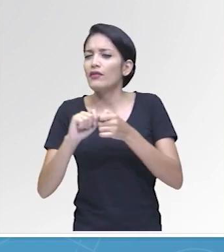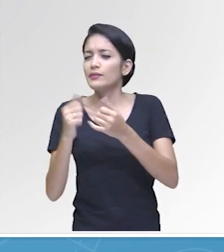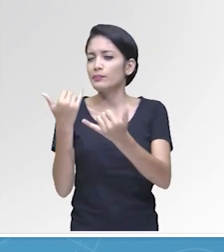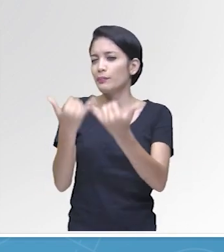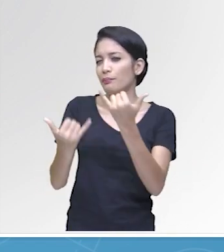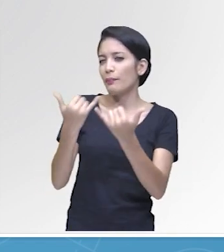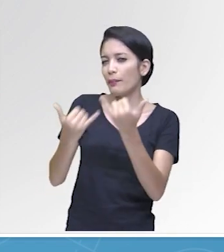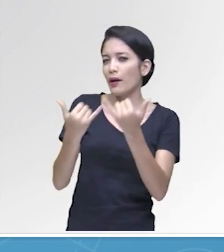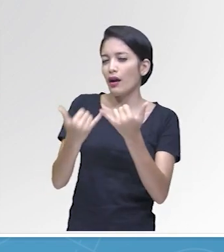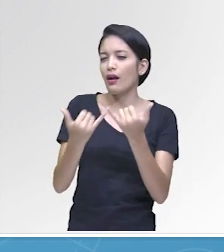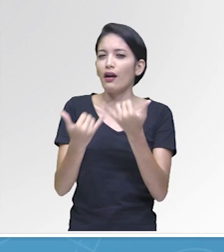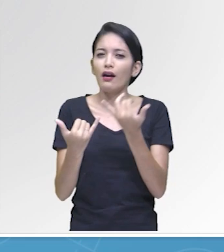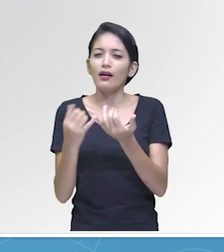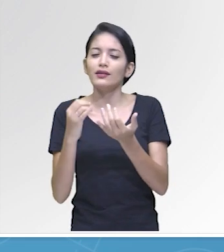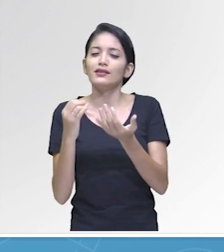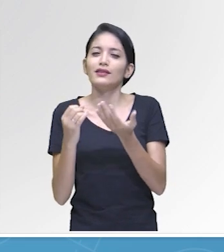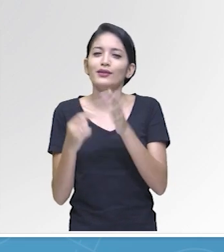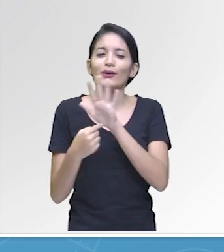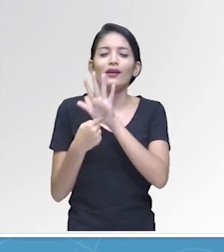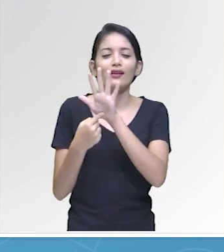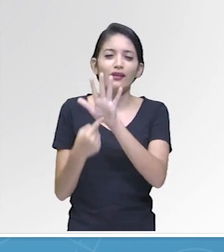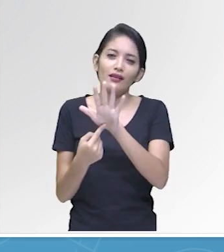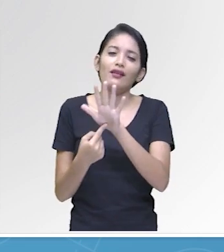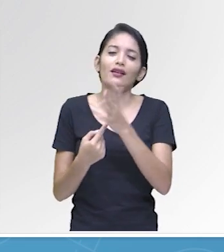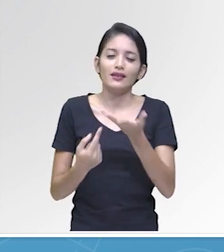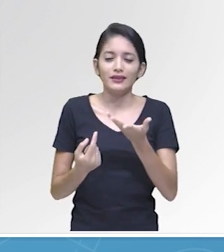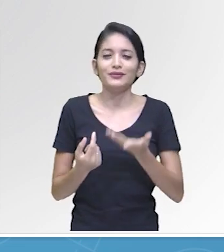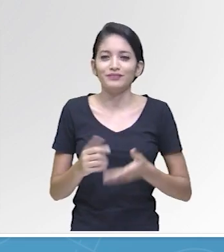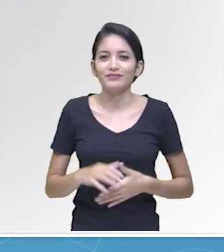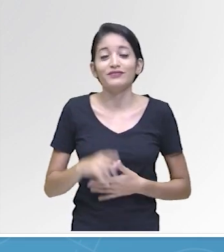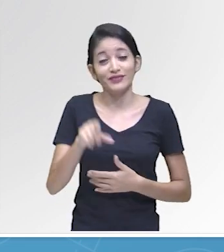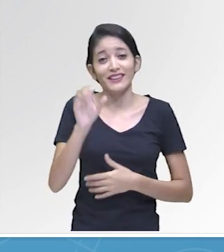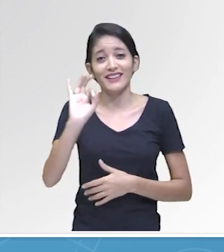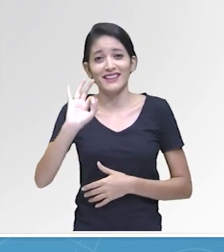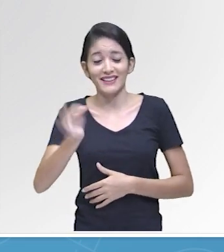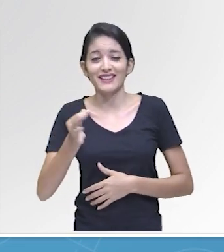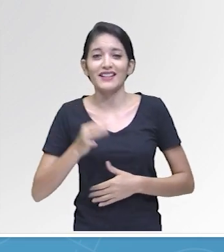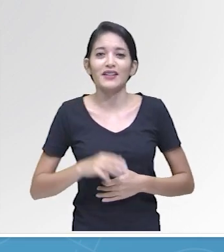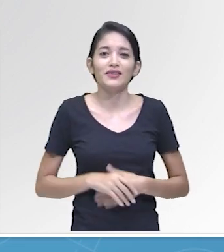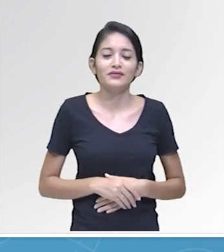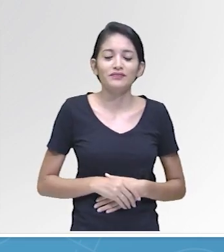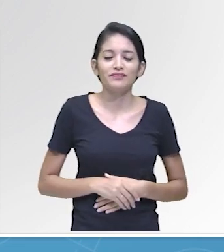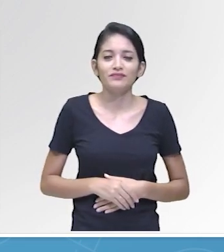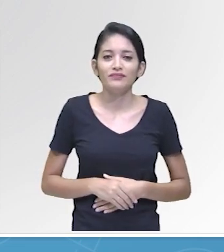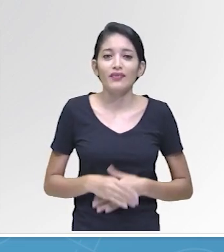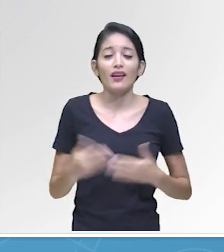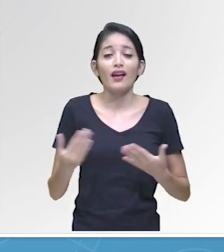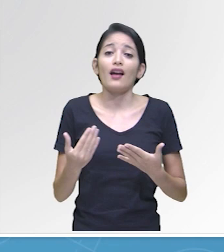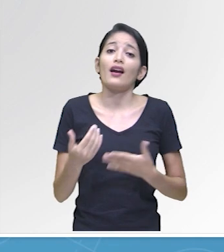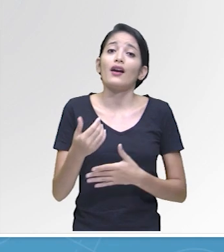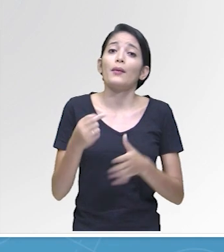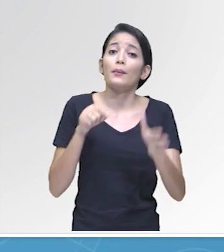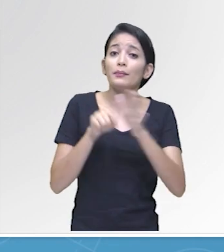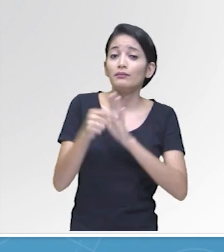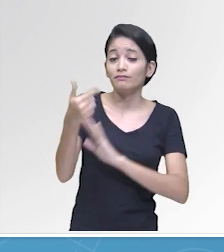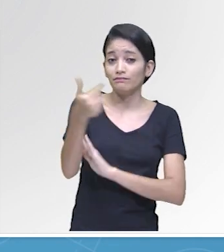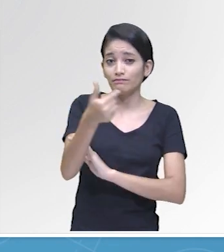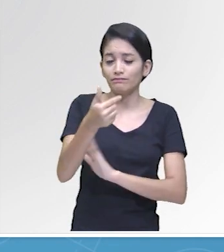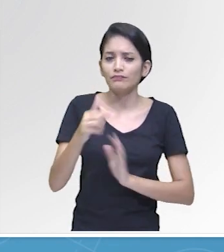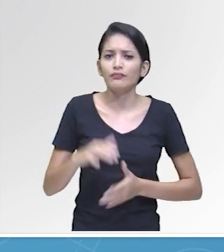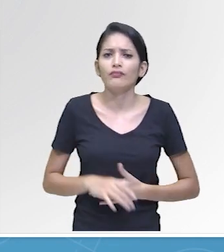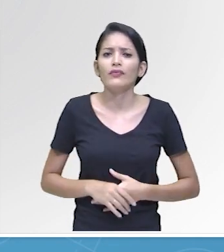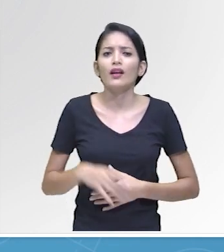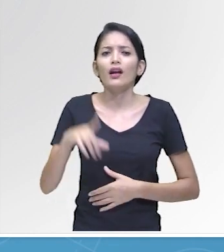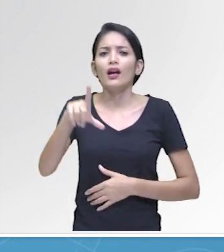com isso aí, ou melhor do que o meu, com certeza, você acertou. Então, vamos lá para a questão 2. Escolha